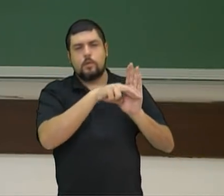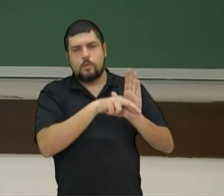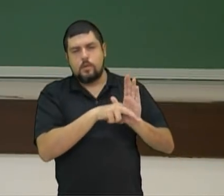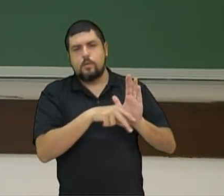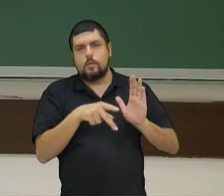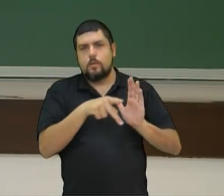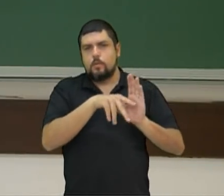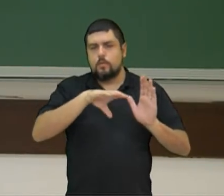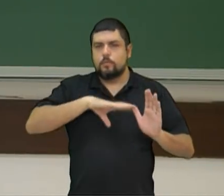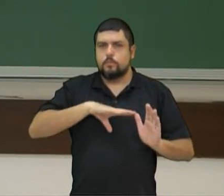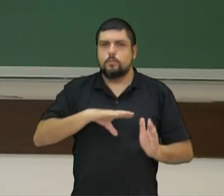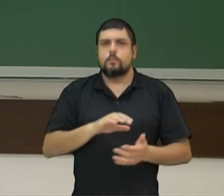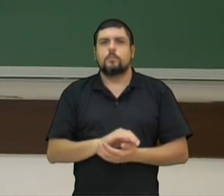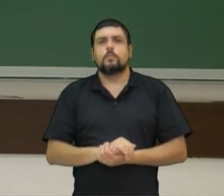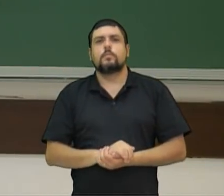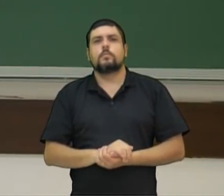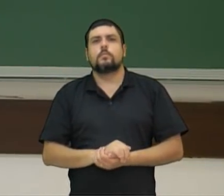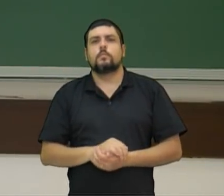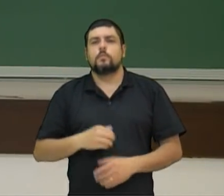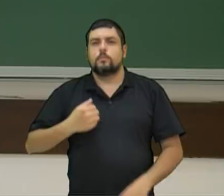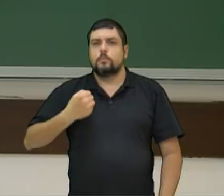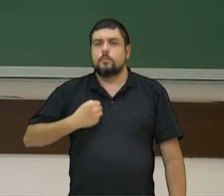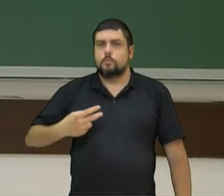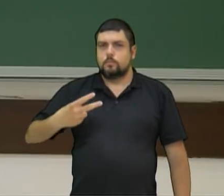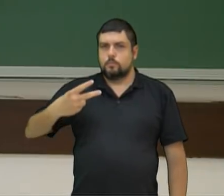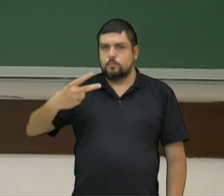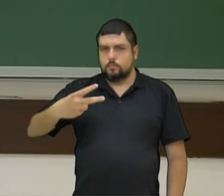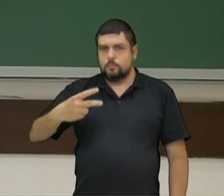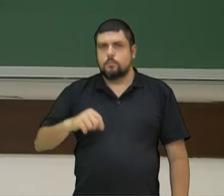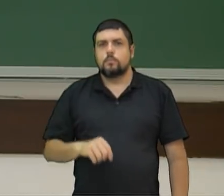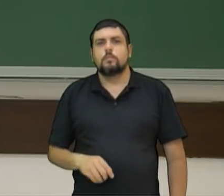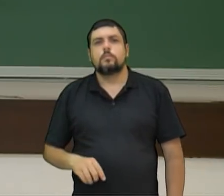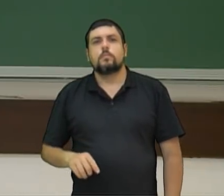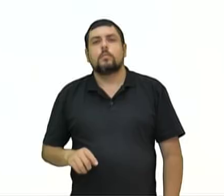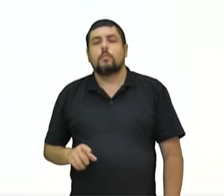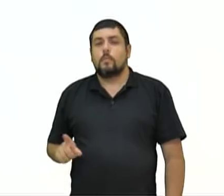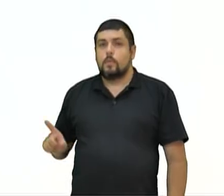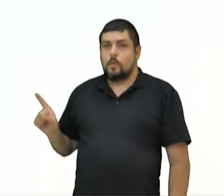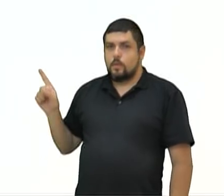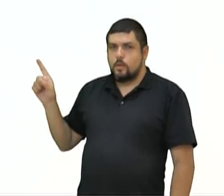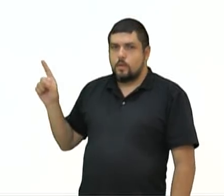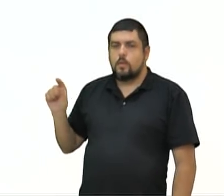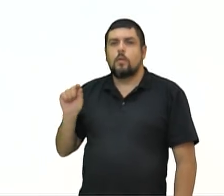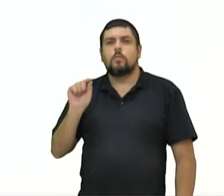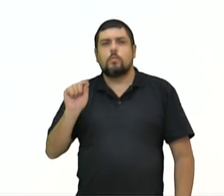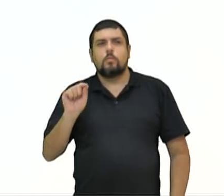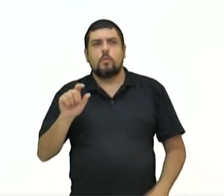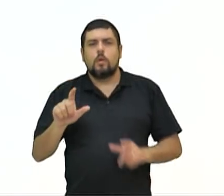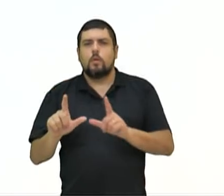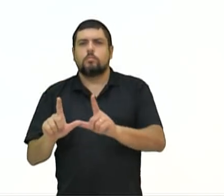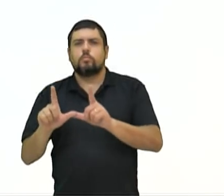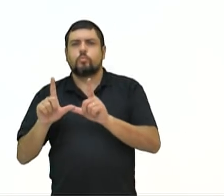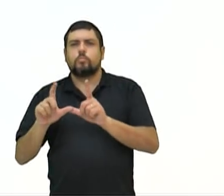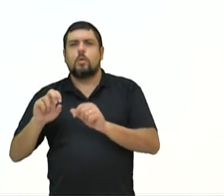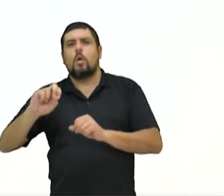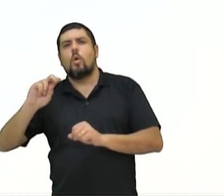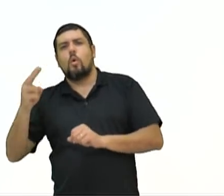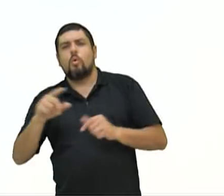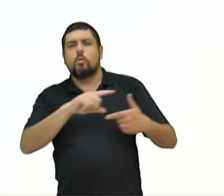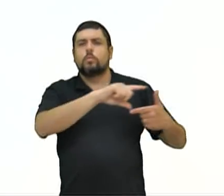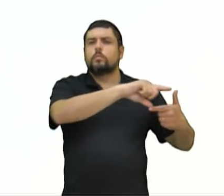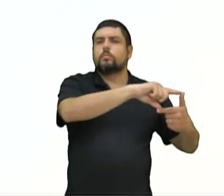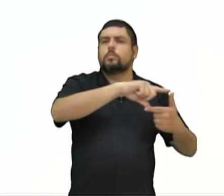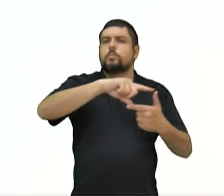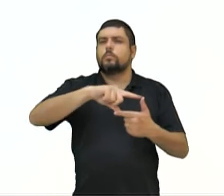né? Questão 2. Esta ilustração representa uma charge ou uma tirinha? Ah, essa ilustração a gente já